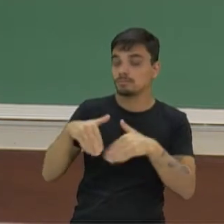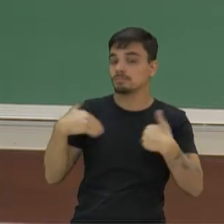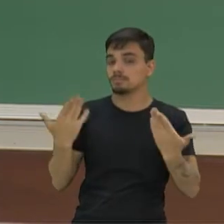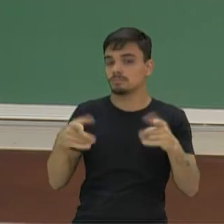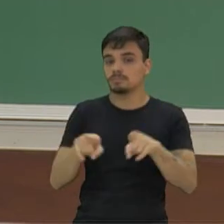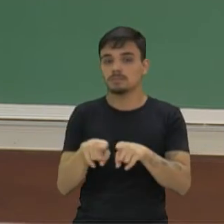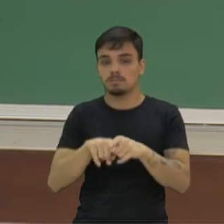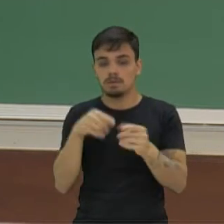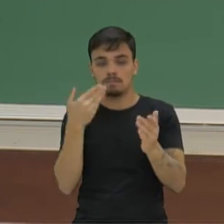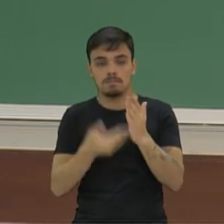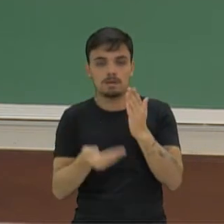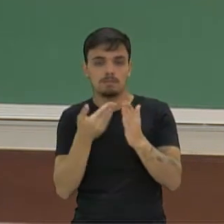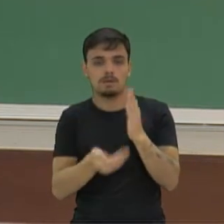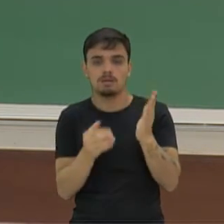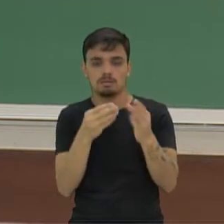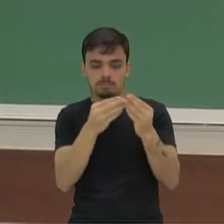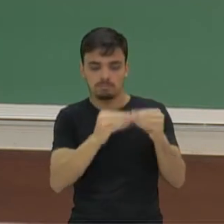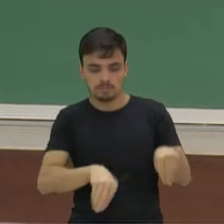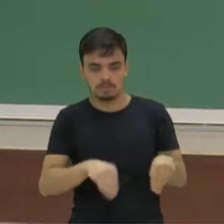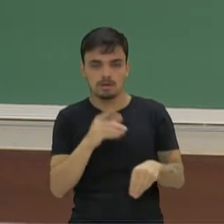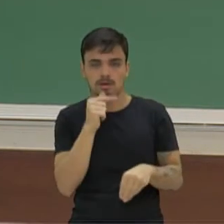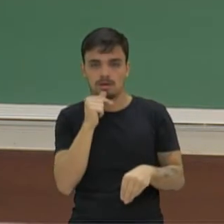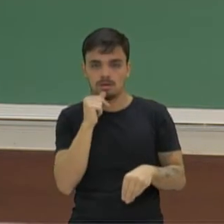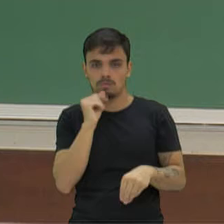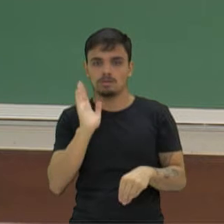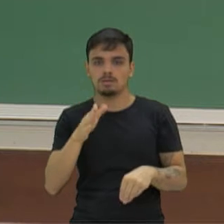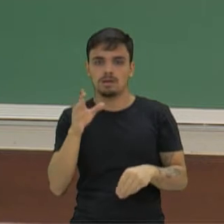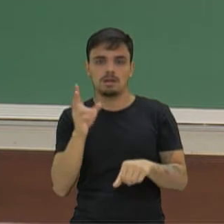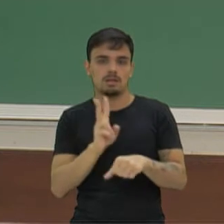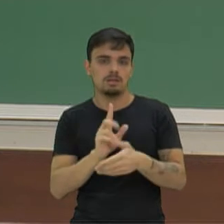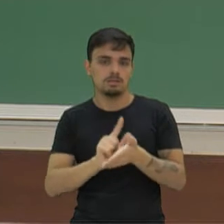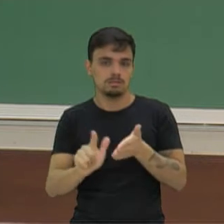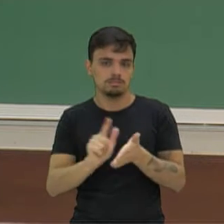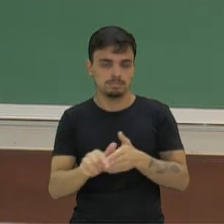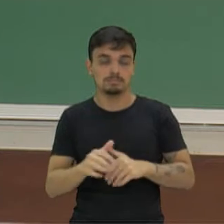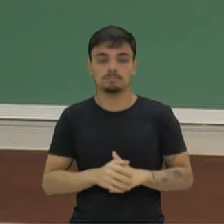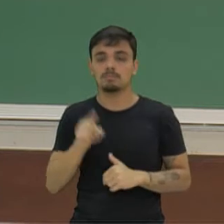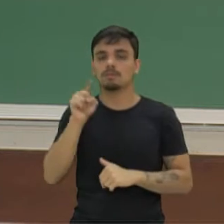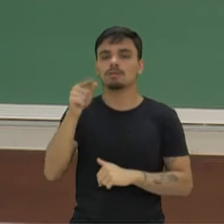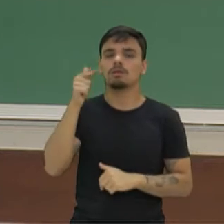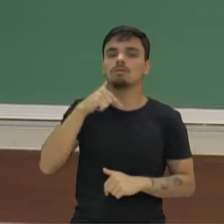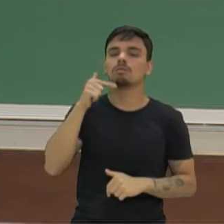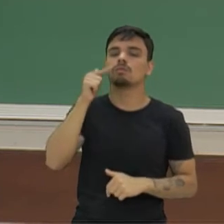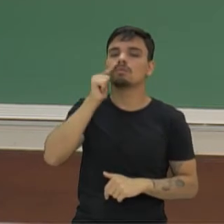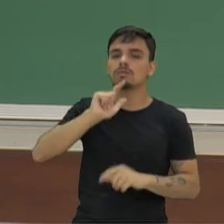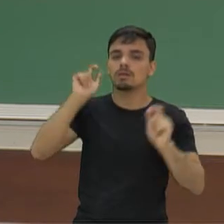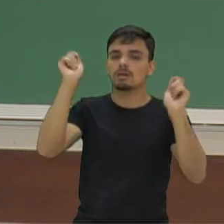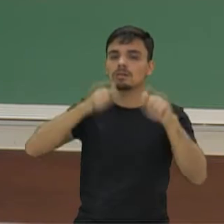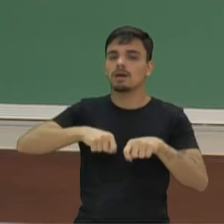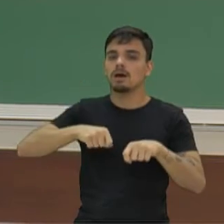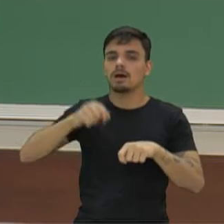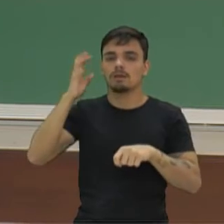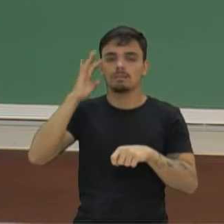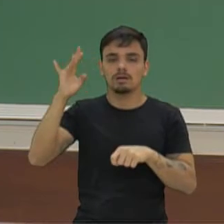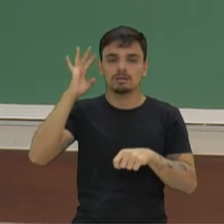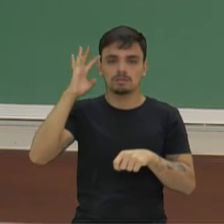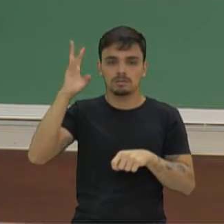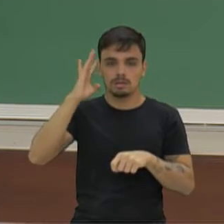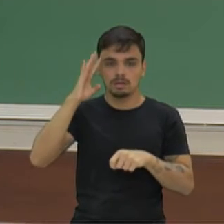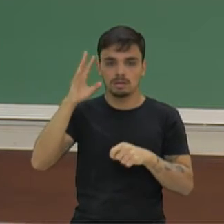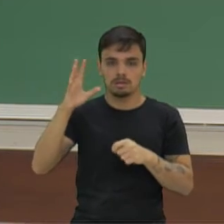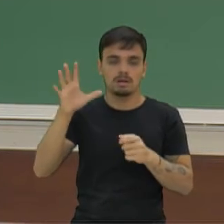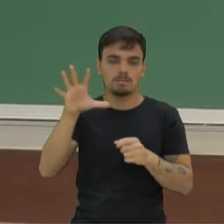o desperdício da água tratada. Exemplo, você consegue imaginar puxar descarga com água tratada?